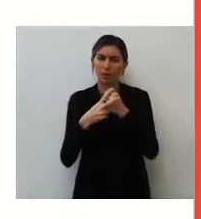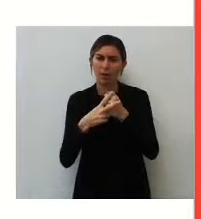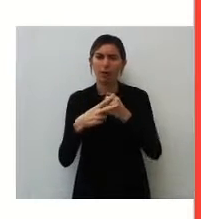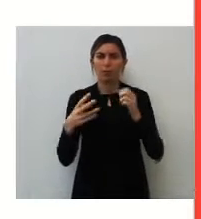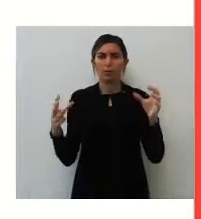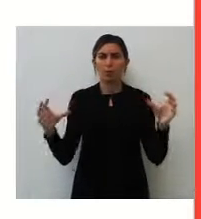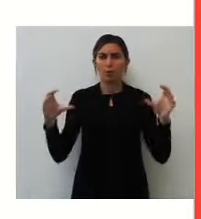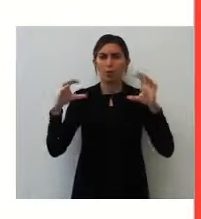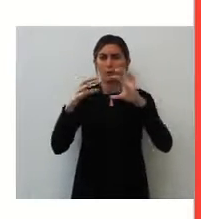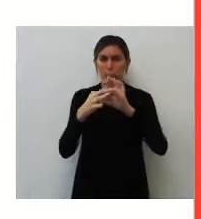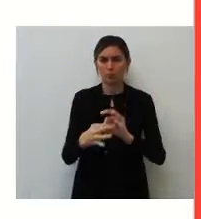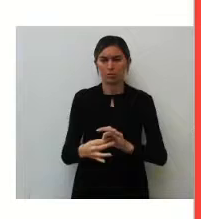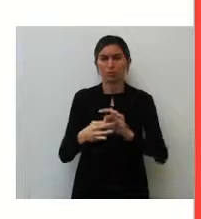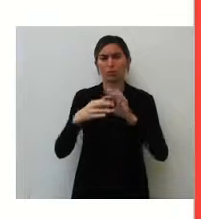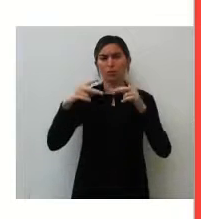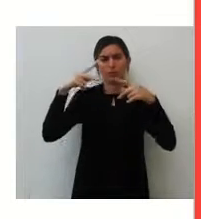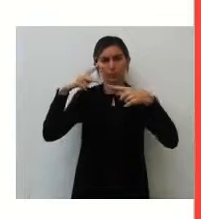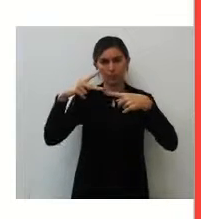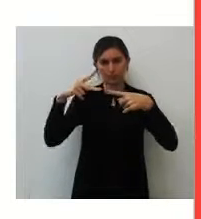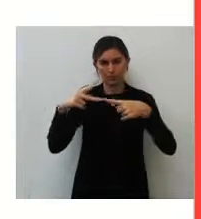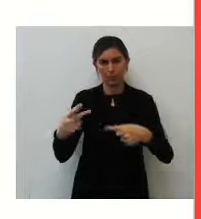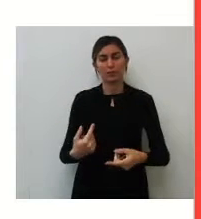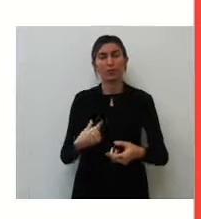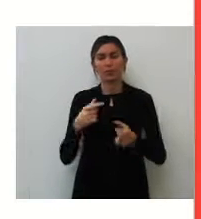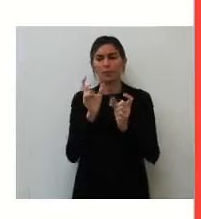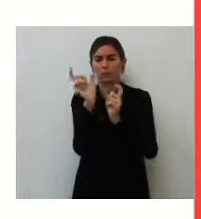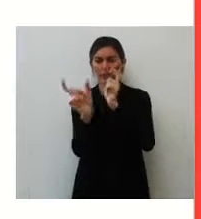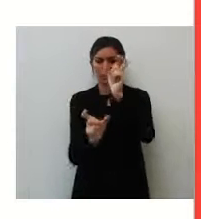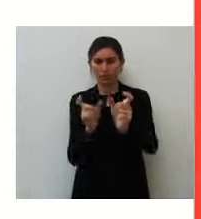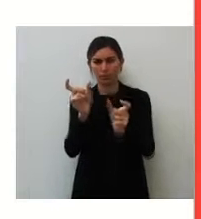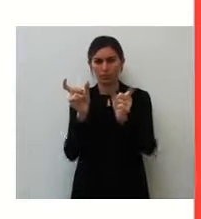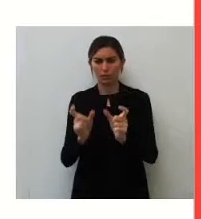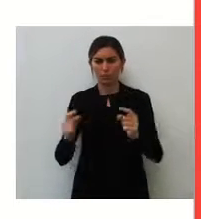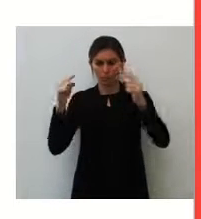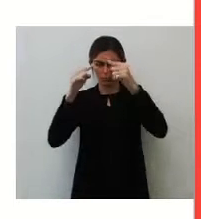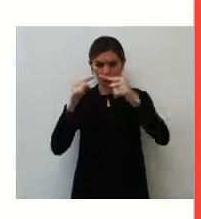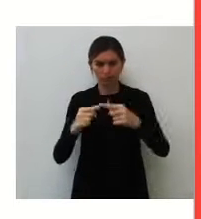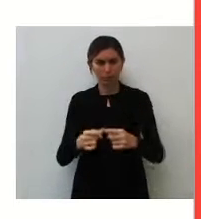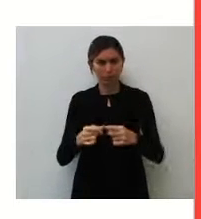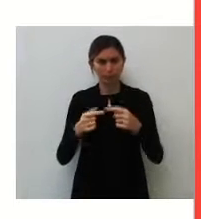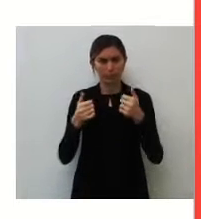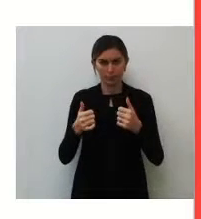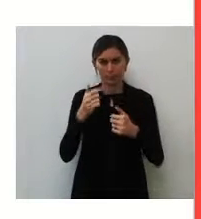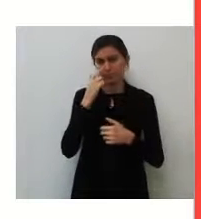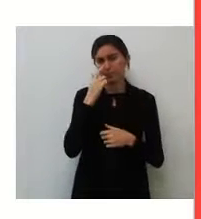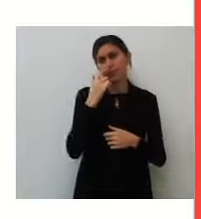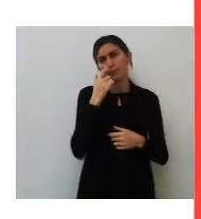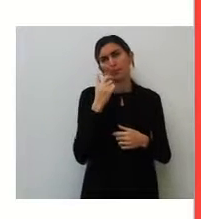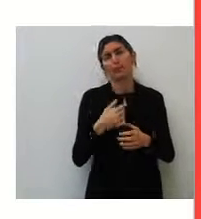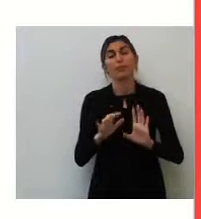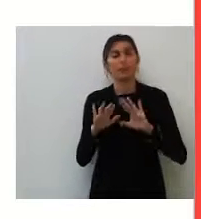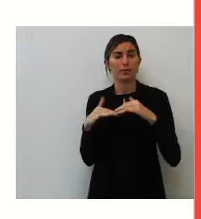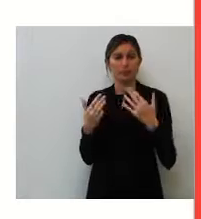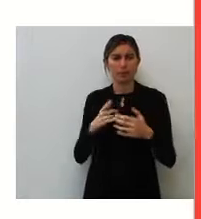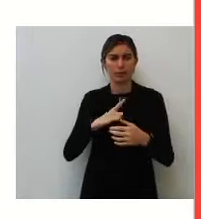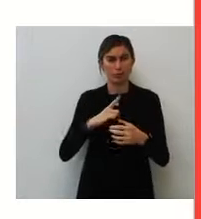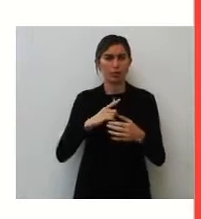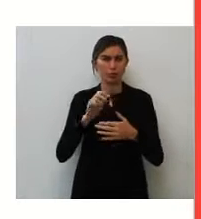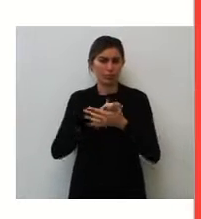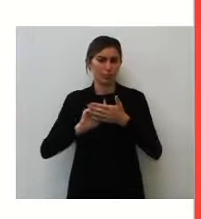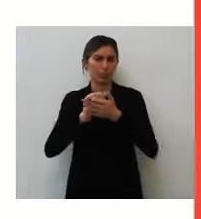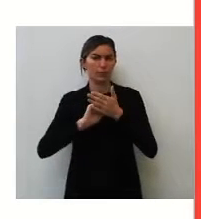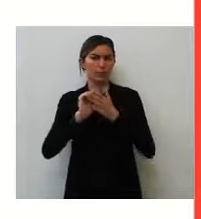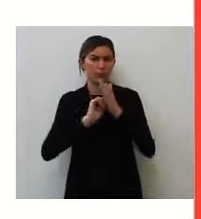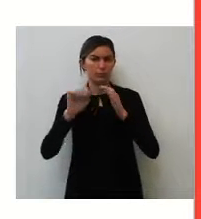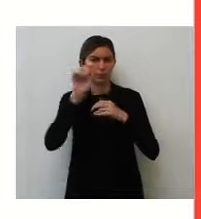analise as orações abaixo optando por atribuindo-lhes o termo correspondente eita então aí nós temos já vou